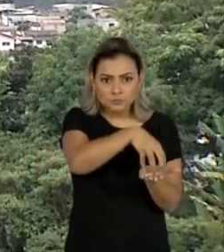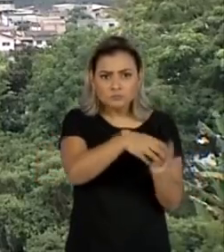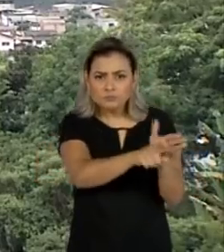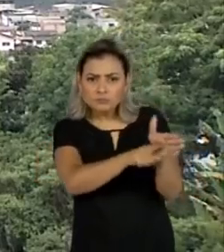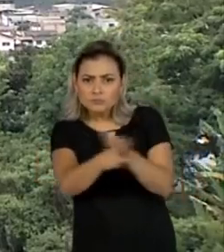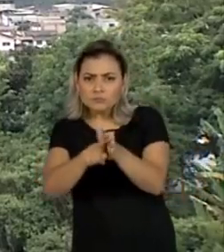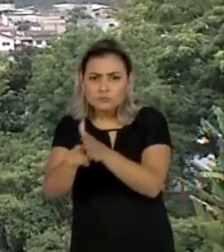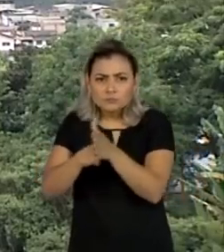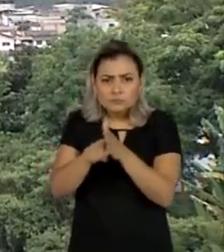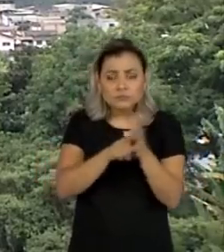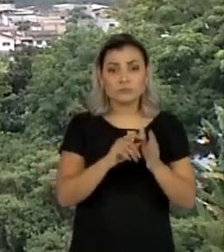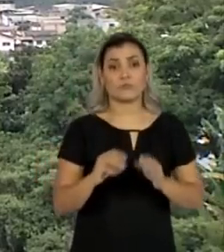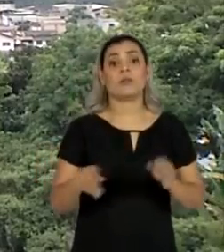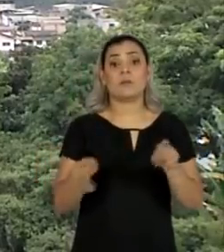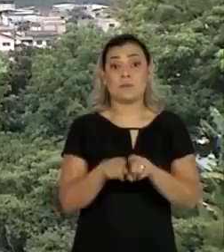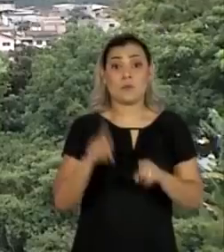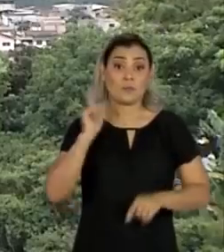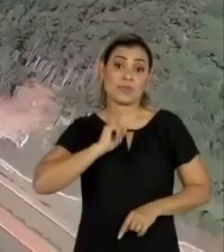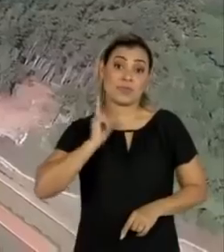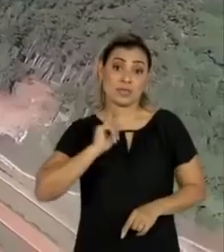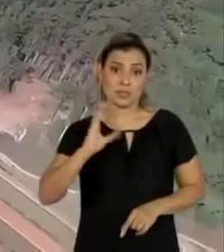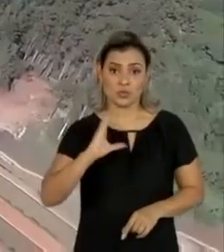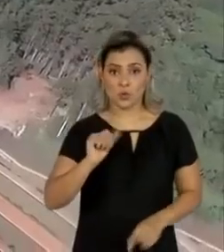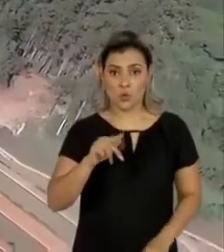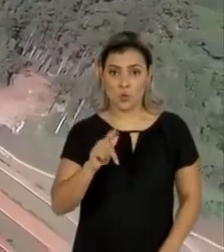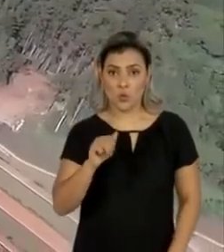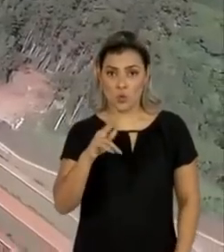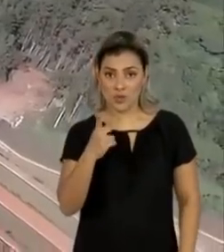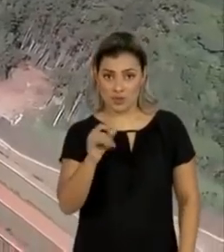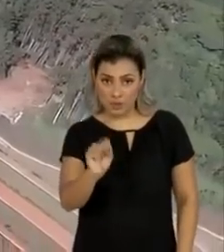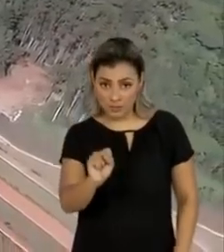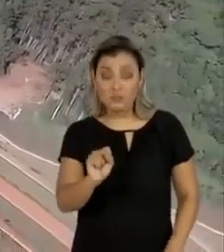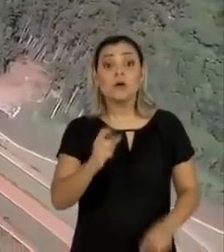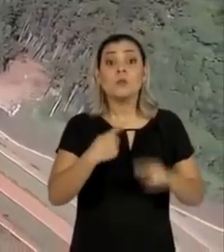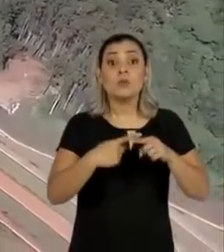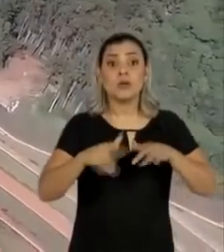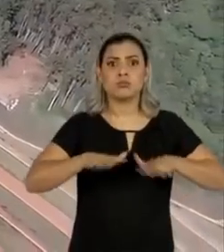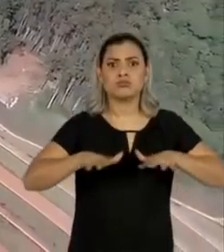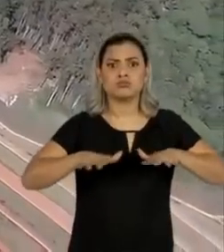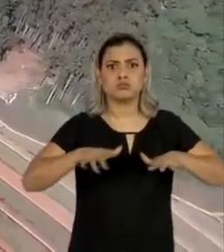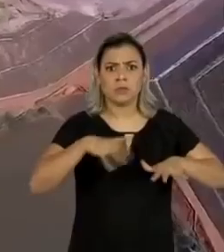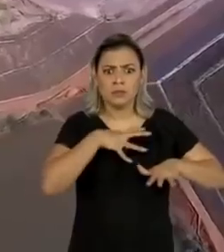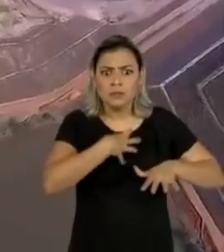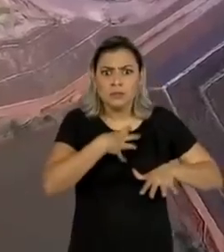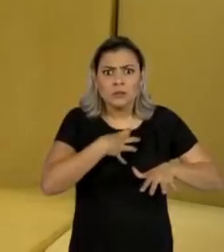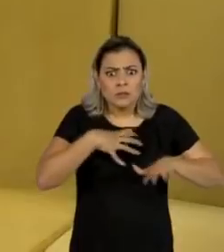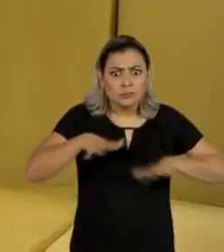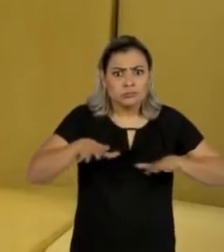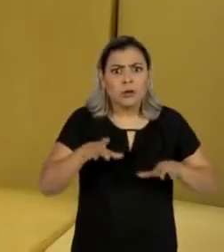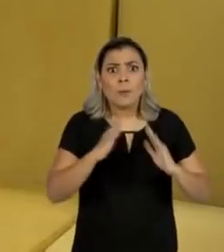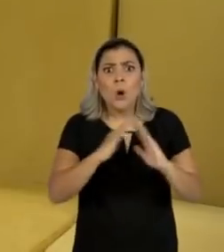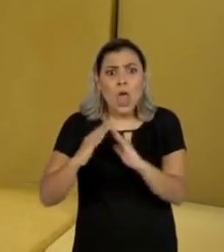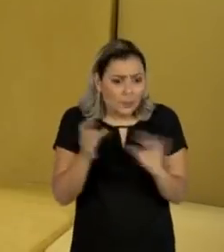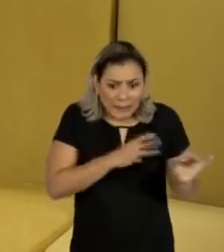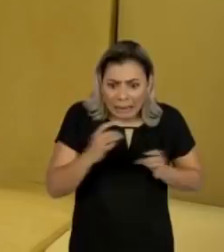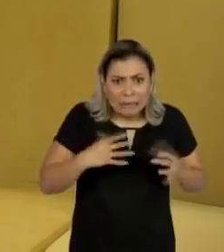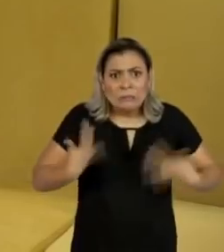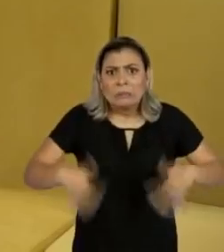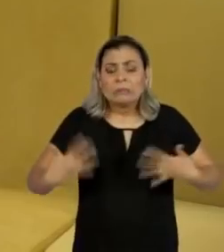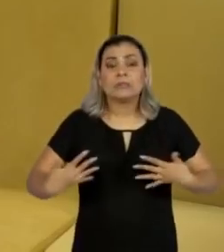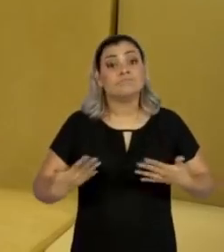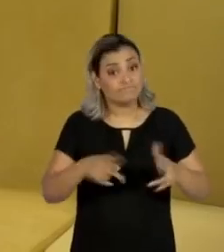Siderúrgica Nacional, em Congonhas, Minas Gerais, depois de tremor de terra que assustou os moradores. E no